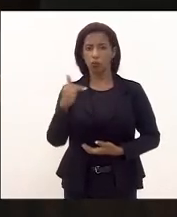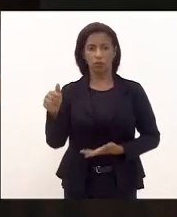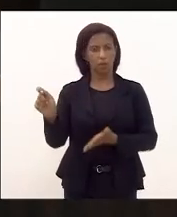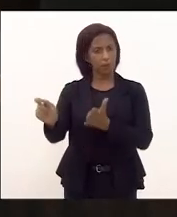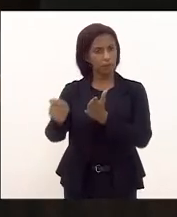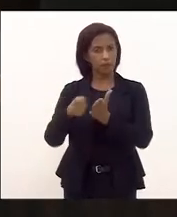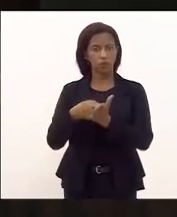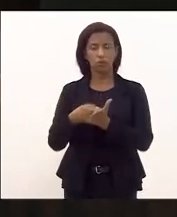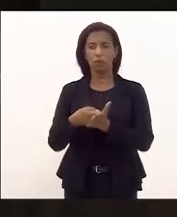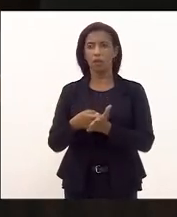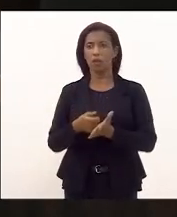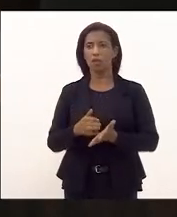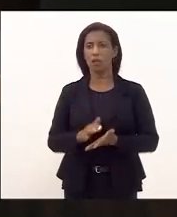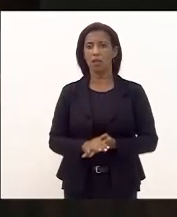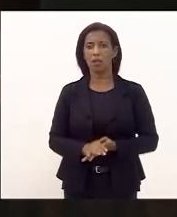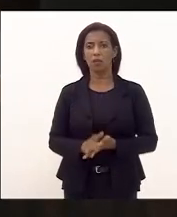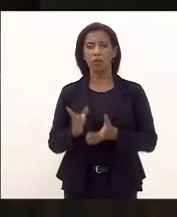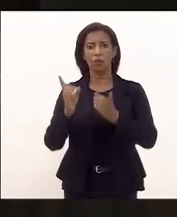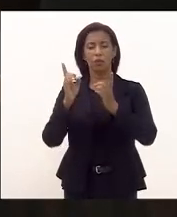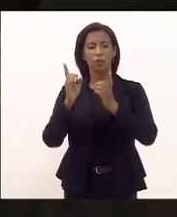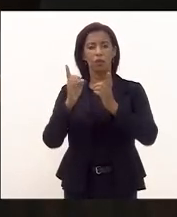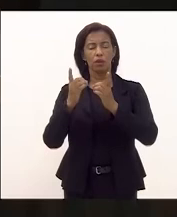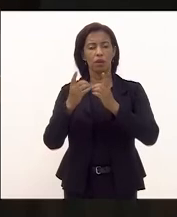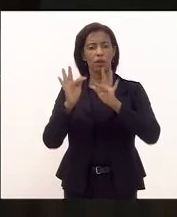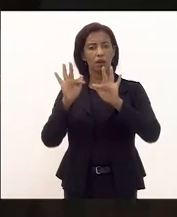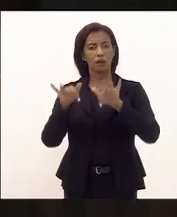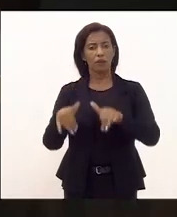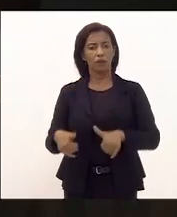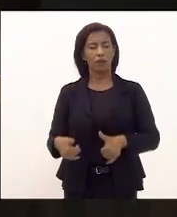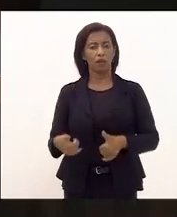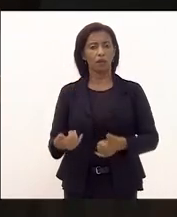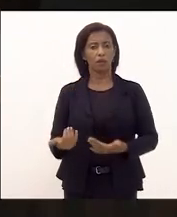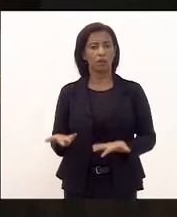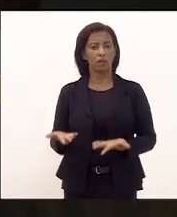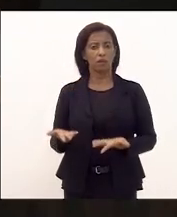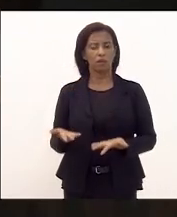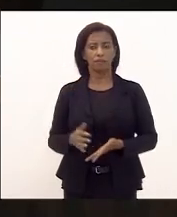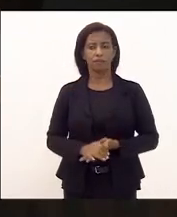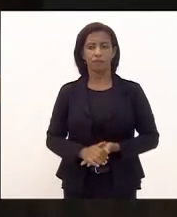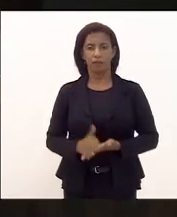mais inscritos, declaro encerrado o presente